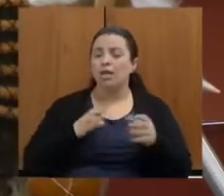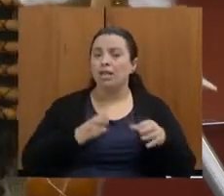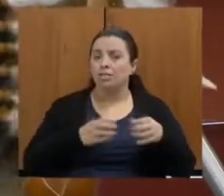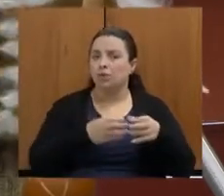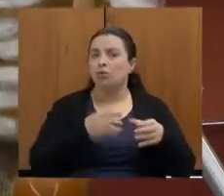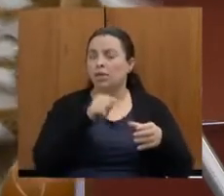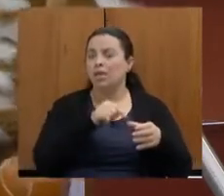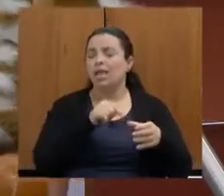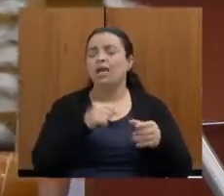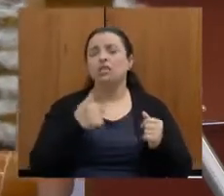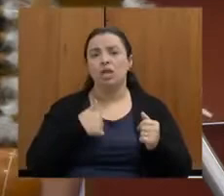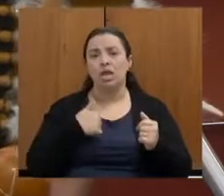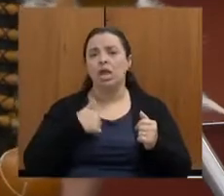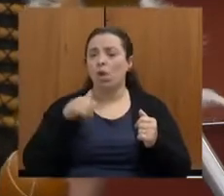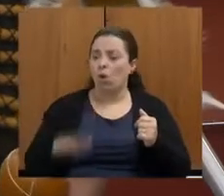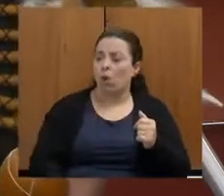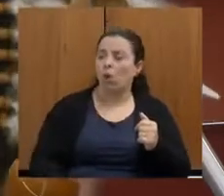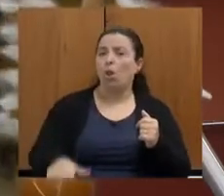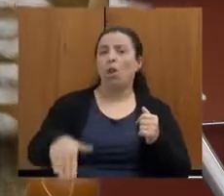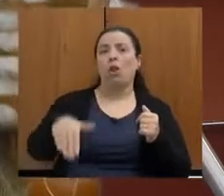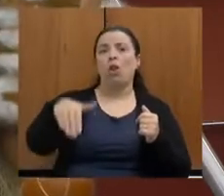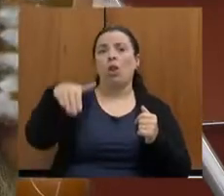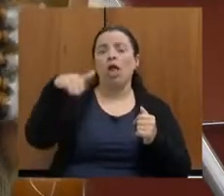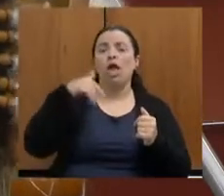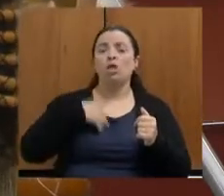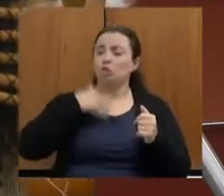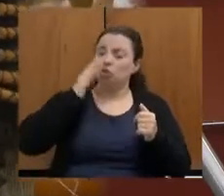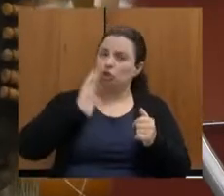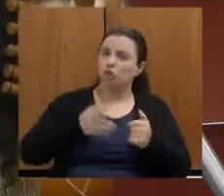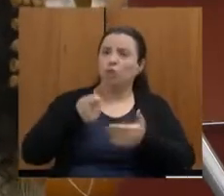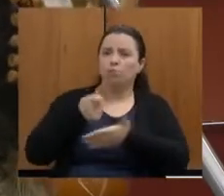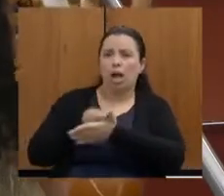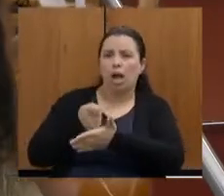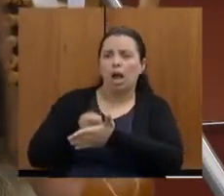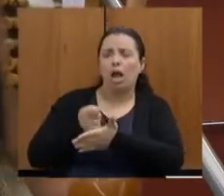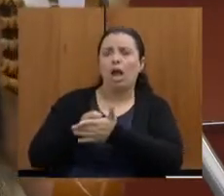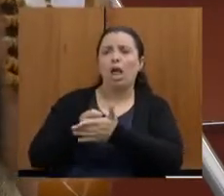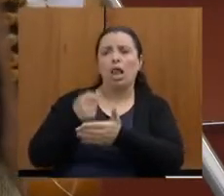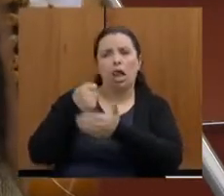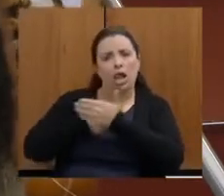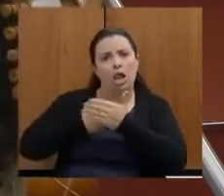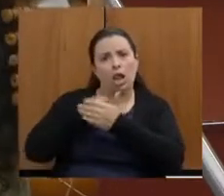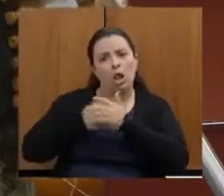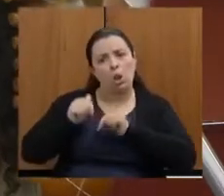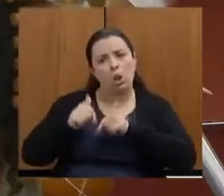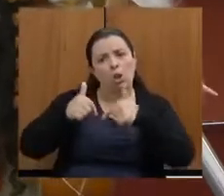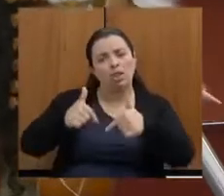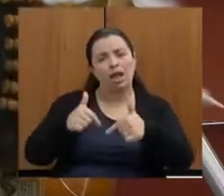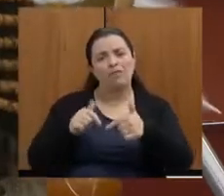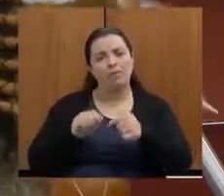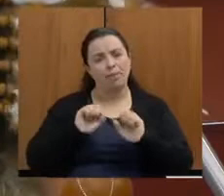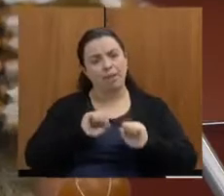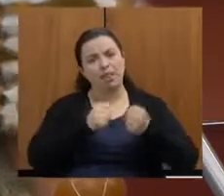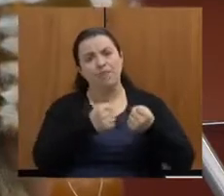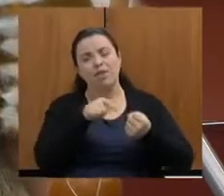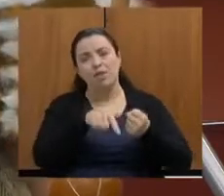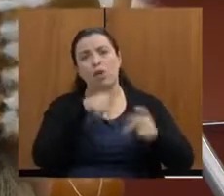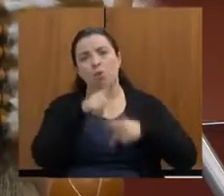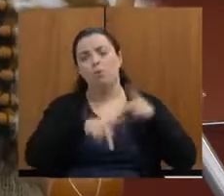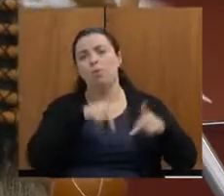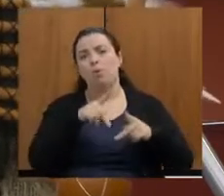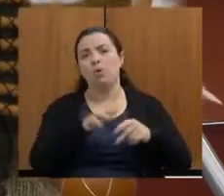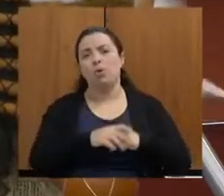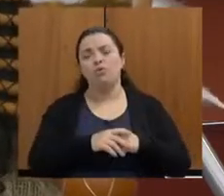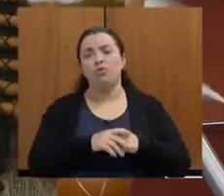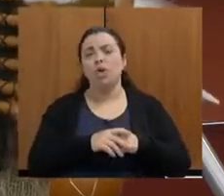porque desde sempre desde que eu vou comer quando eu comecei a brigar pelo meu povo eu venho dizendo a nossa existência jamais le Guen a um minuto